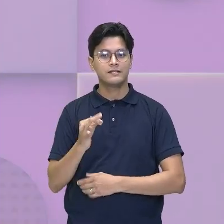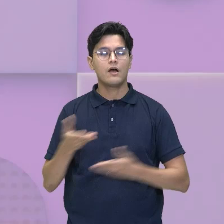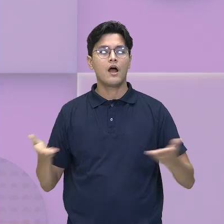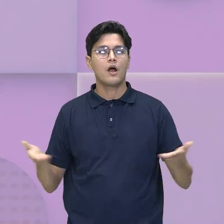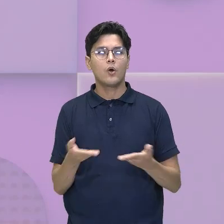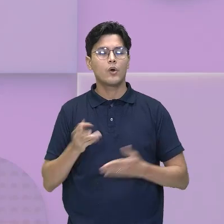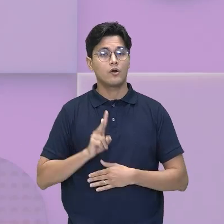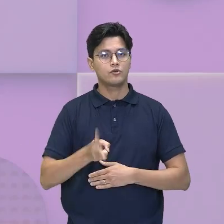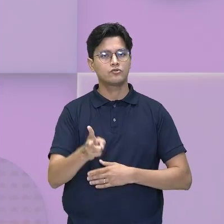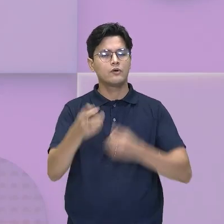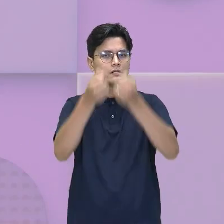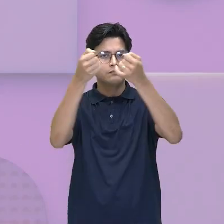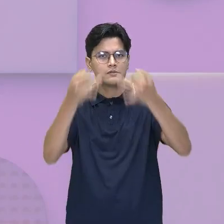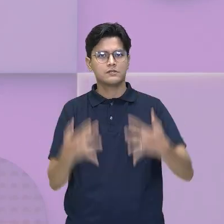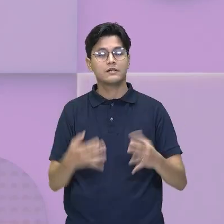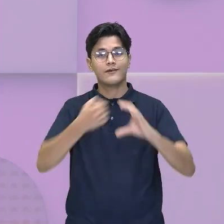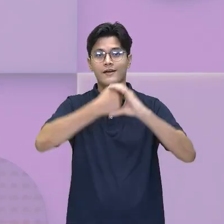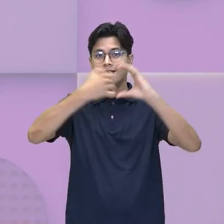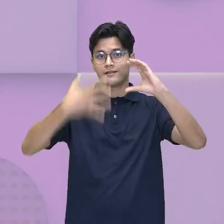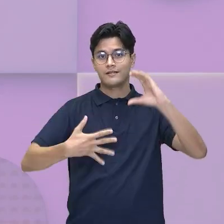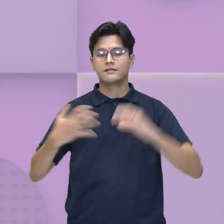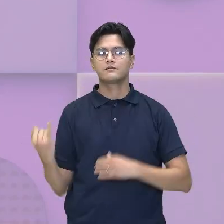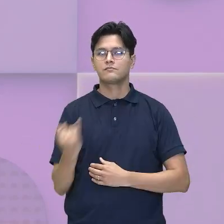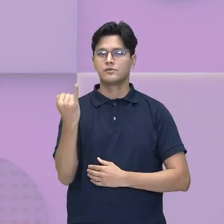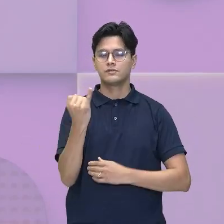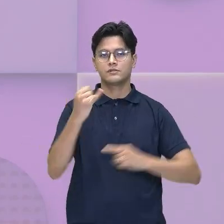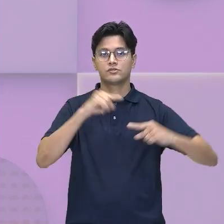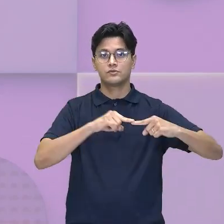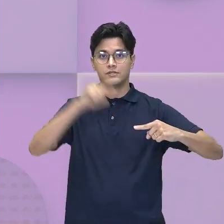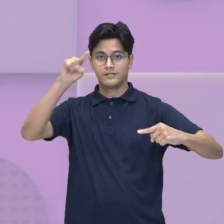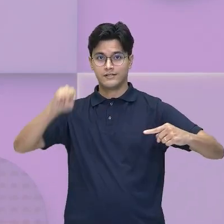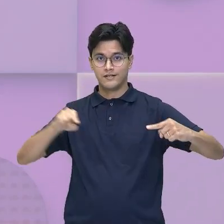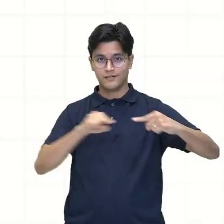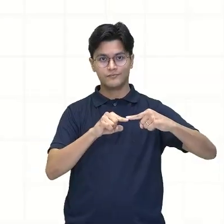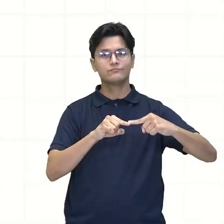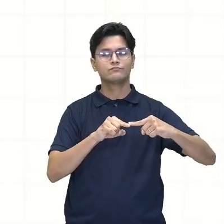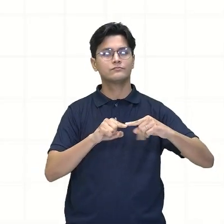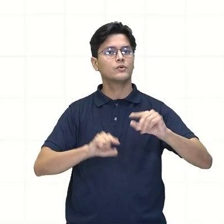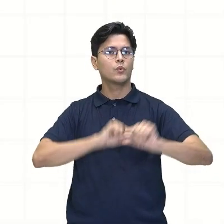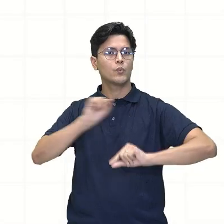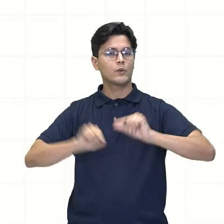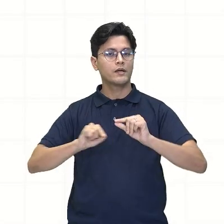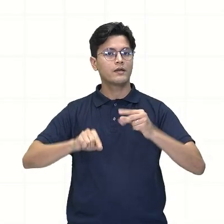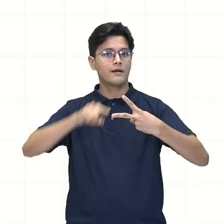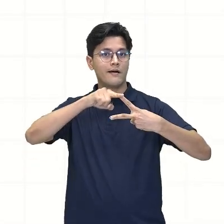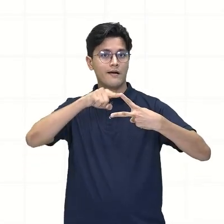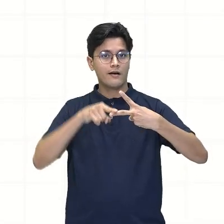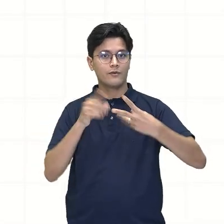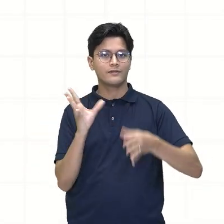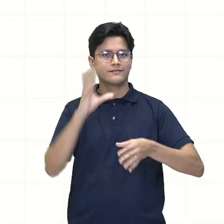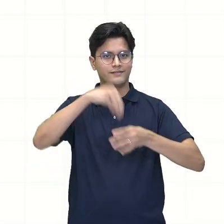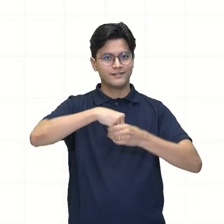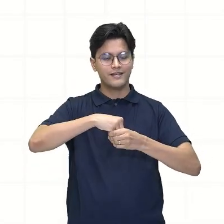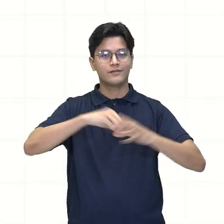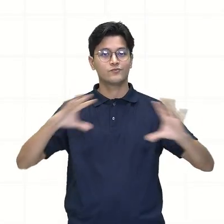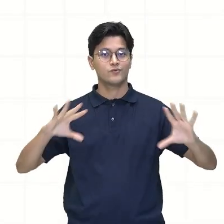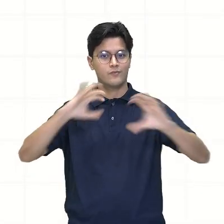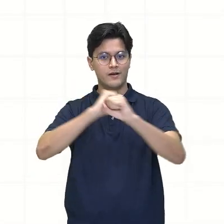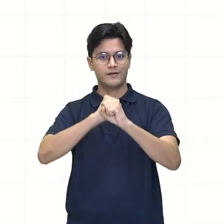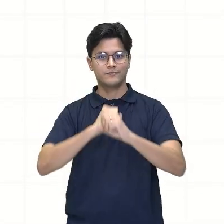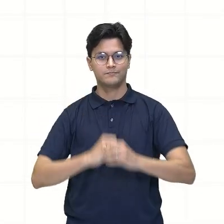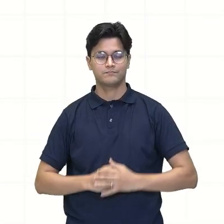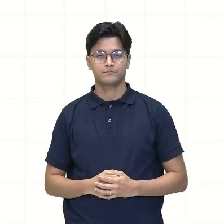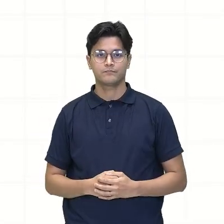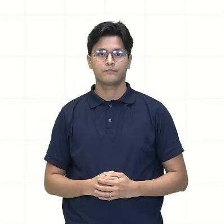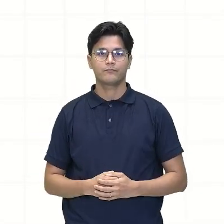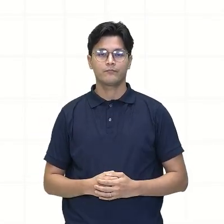mais importantes do triângulo, que é a soma dos seus ângulos internos. Vamos resolver mais um exemplo. A gente vai verificar aqui